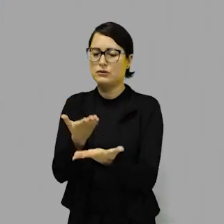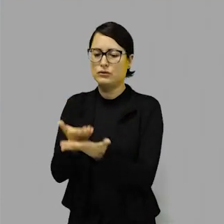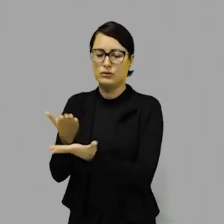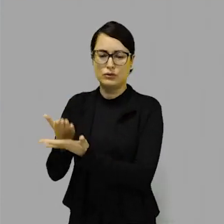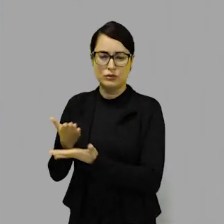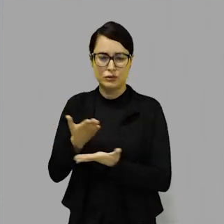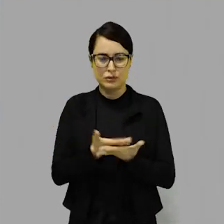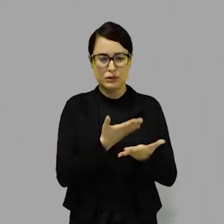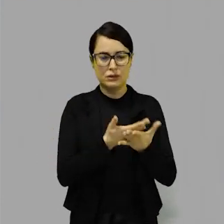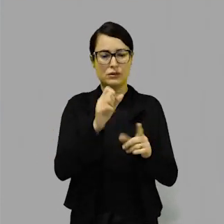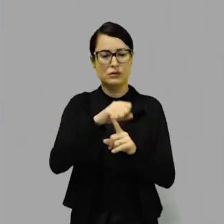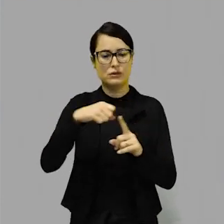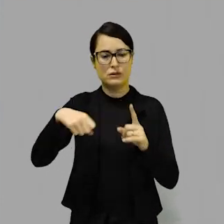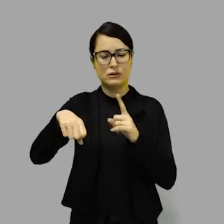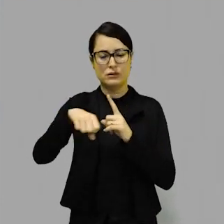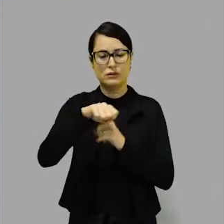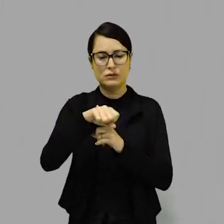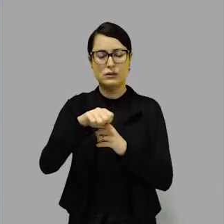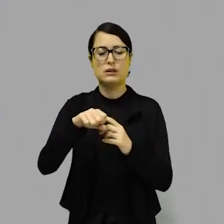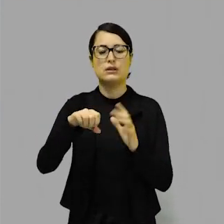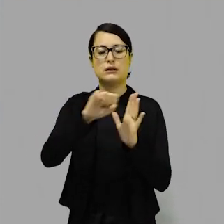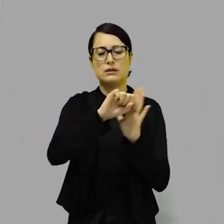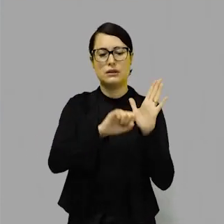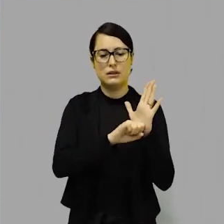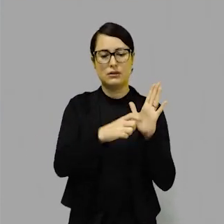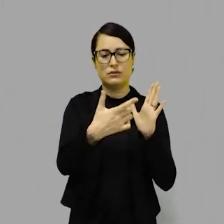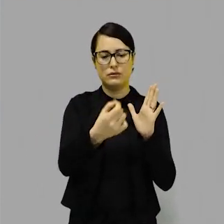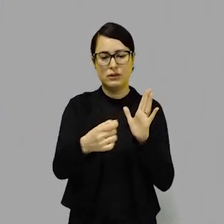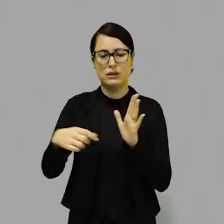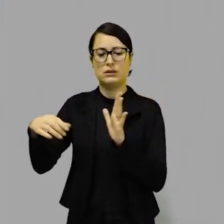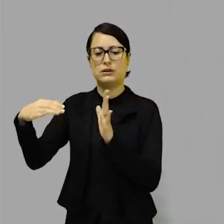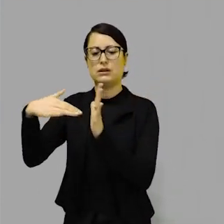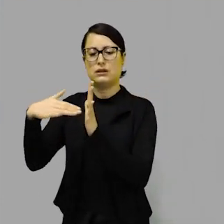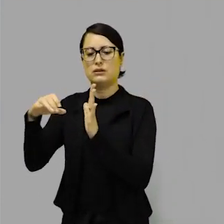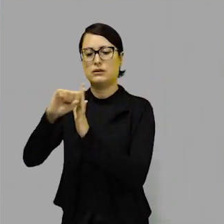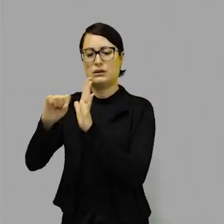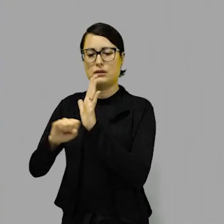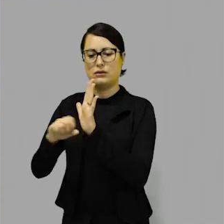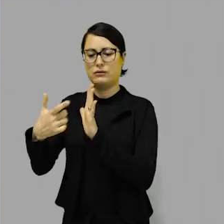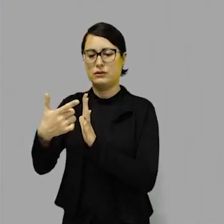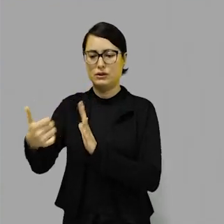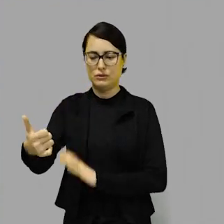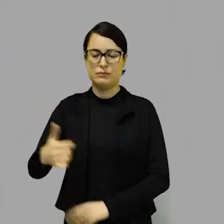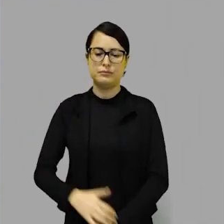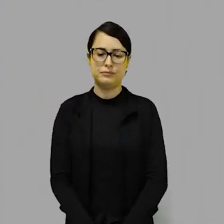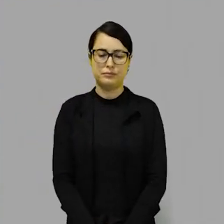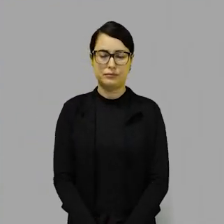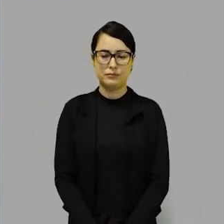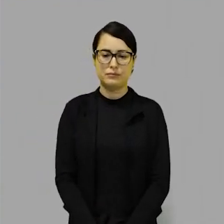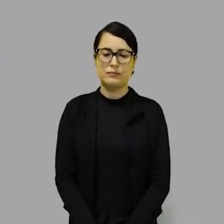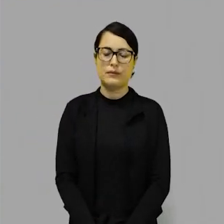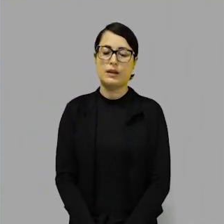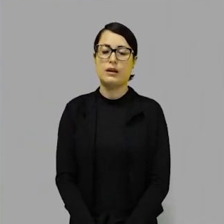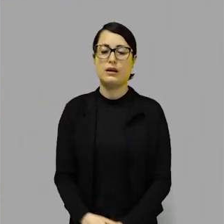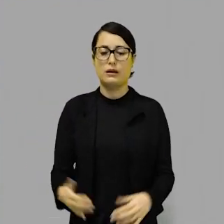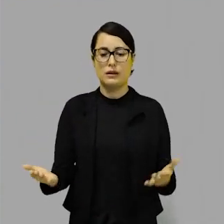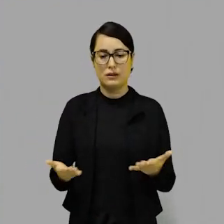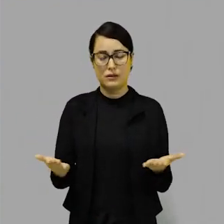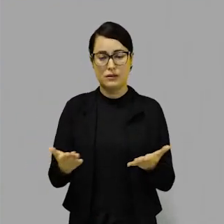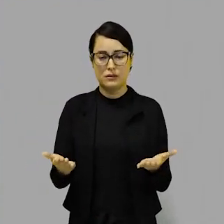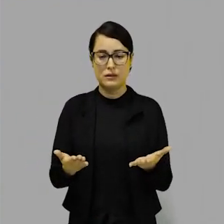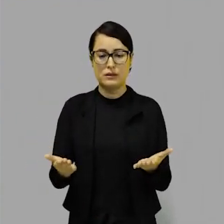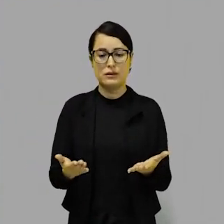na sociologia do século XX para o século XXI. Agora sim, para não perder mais tempo, nessa primeira